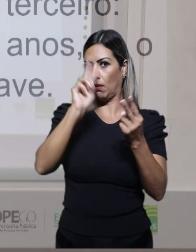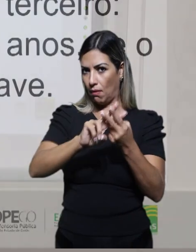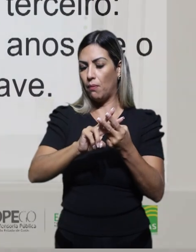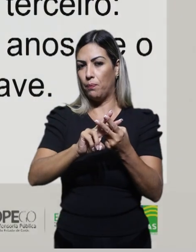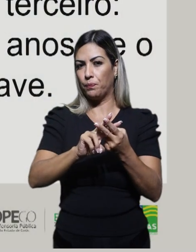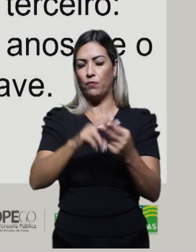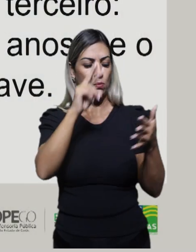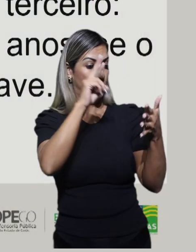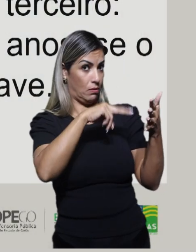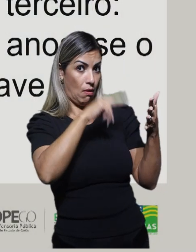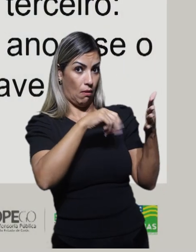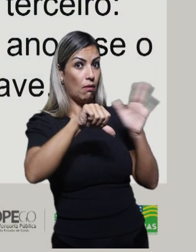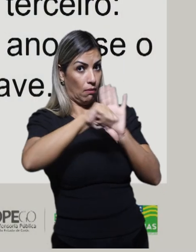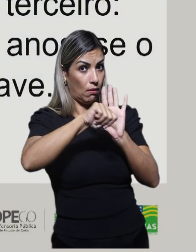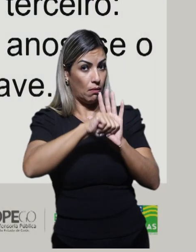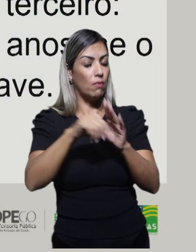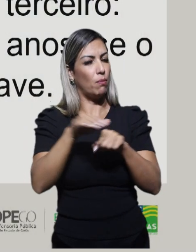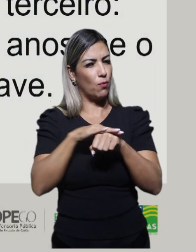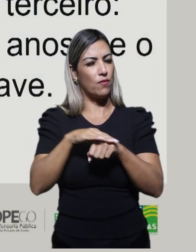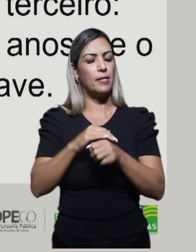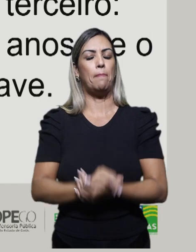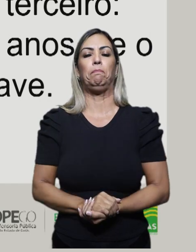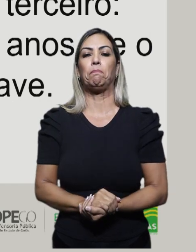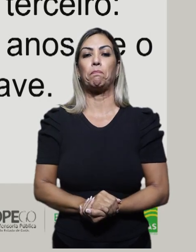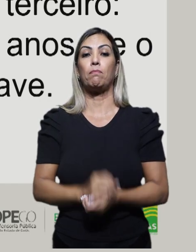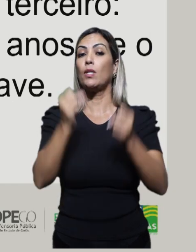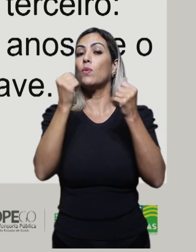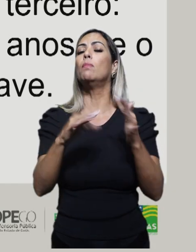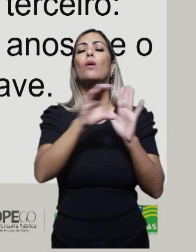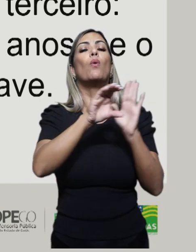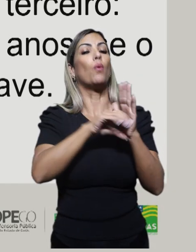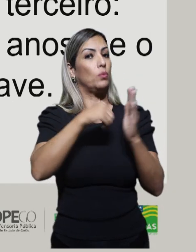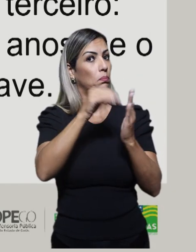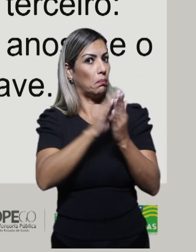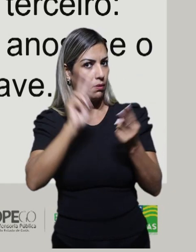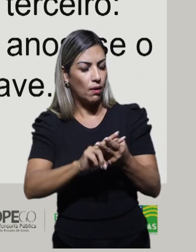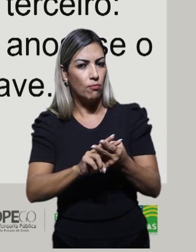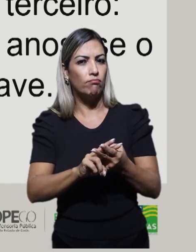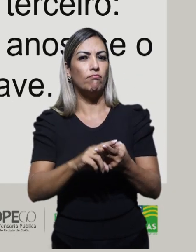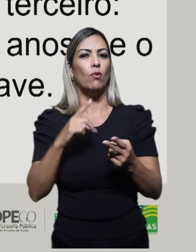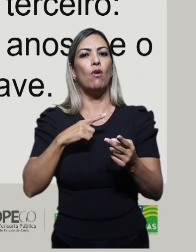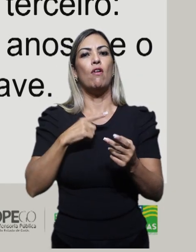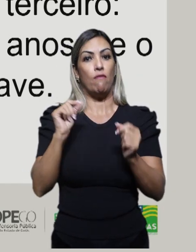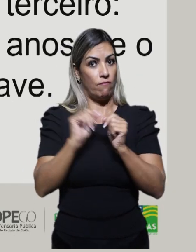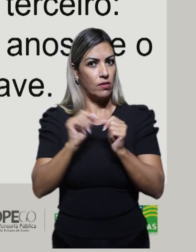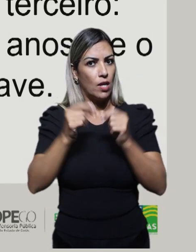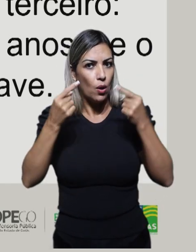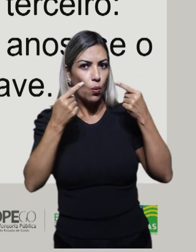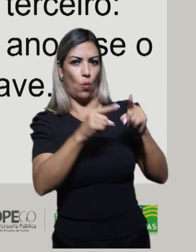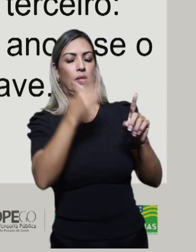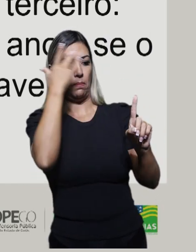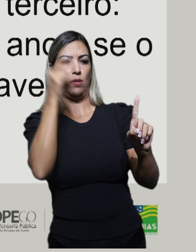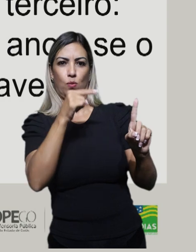pouco a gente vai conversar sobre ele. Vamos lá. O que diz o Código Penal? Praticar contra alguém e